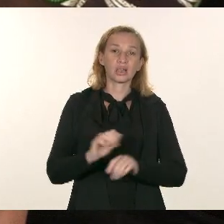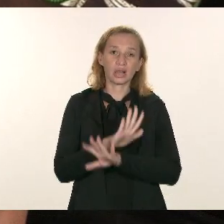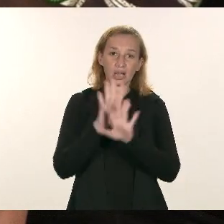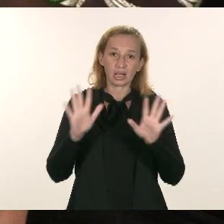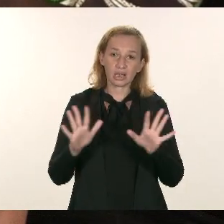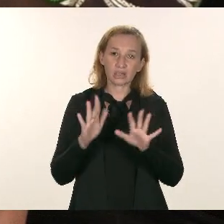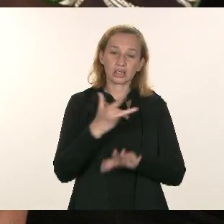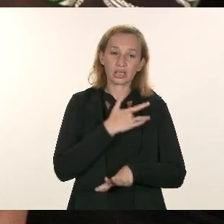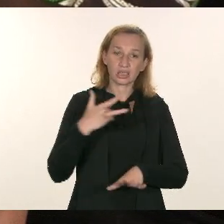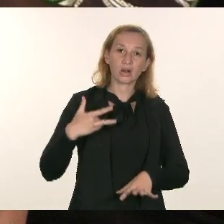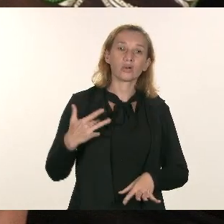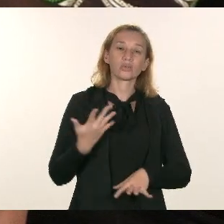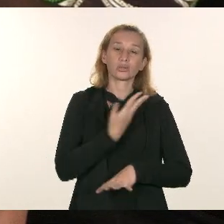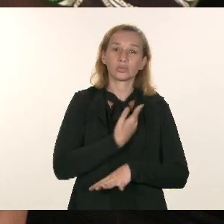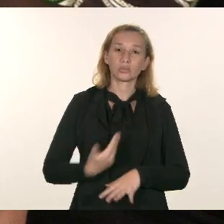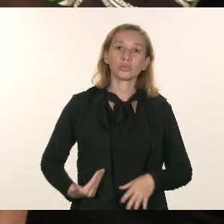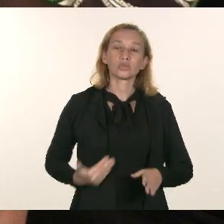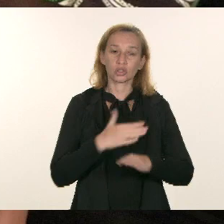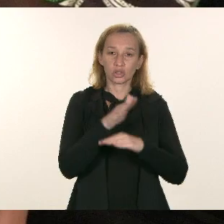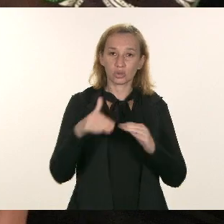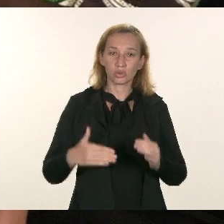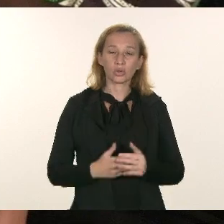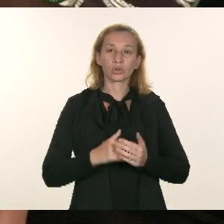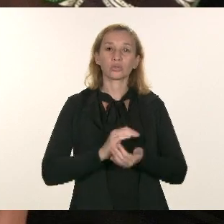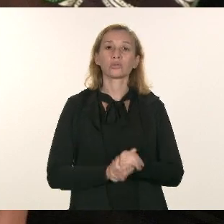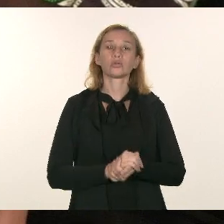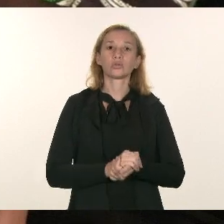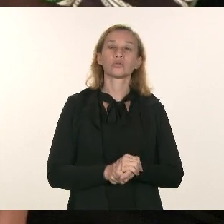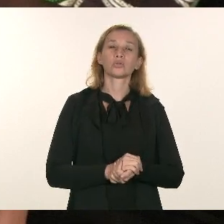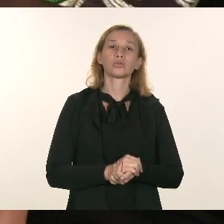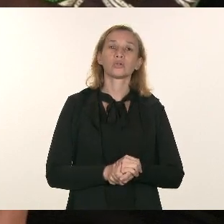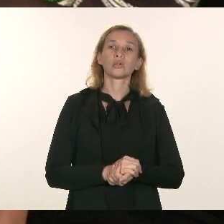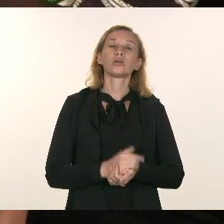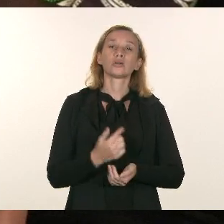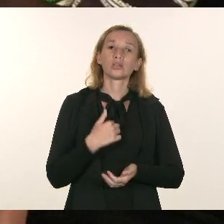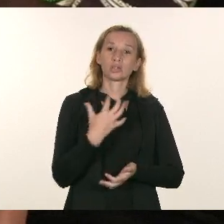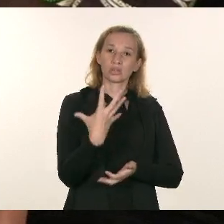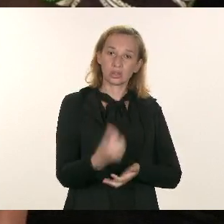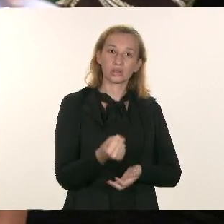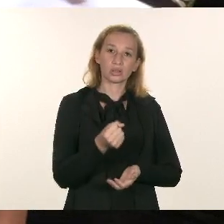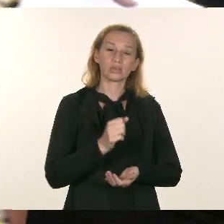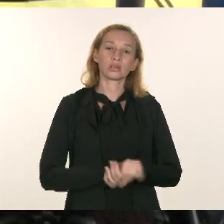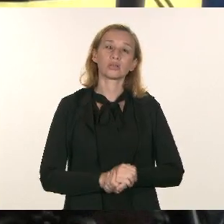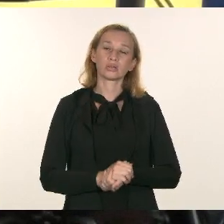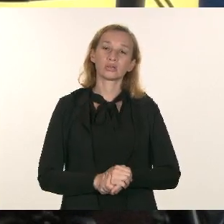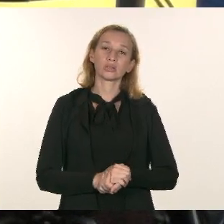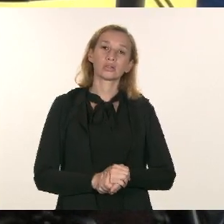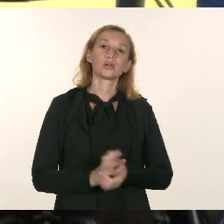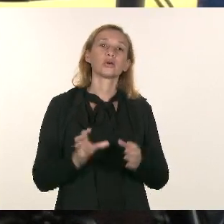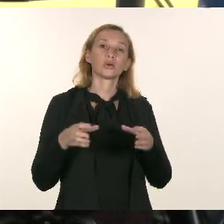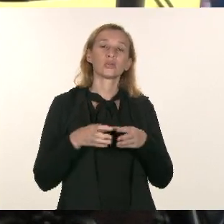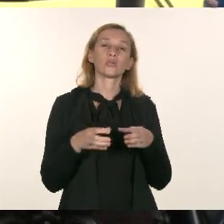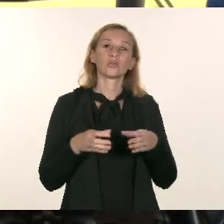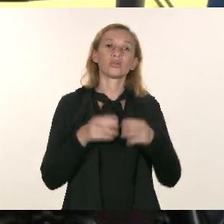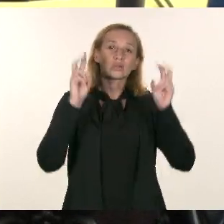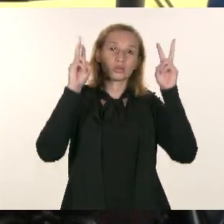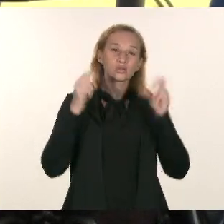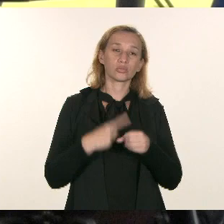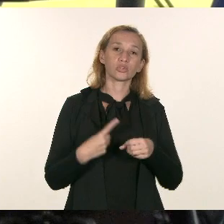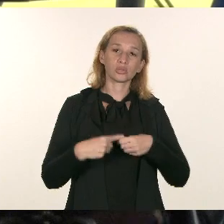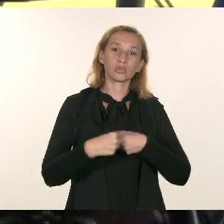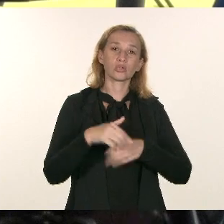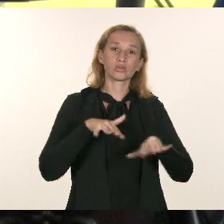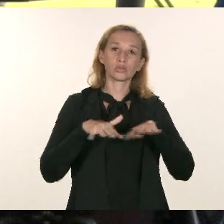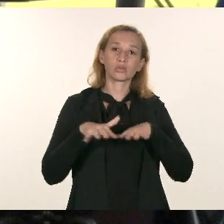da saúde pública de todas e todos. Portanto, o nosso parecer é favorável. Pela Comissão de Assuntos Municipais e